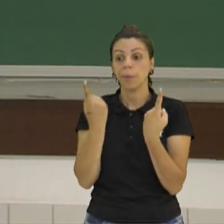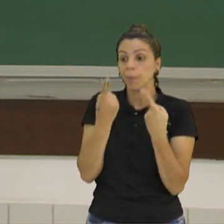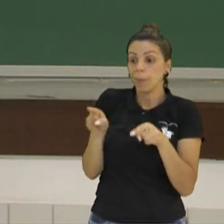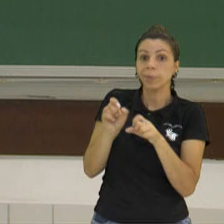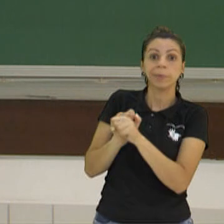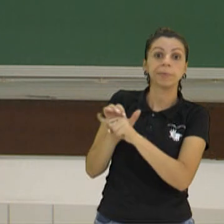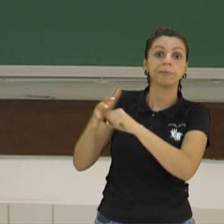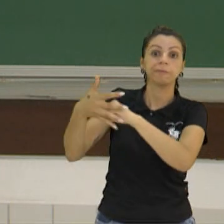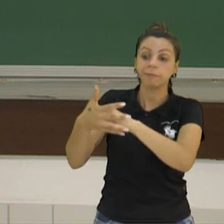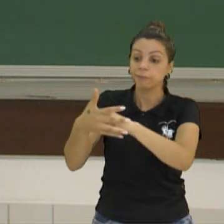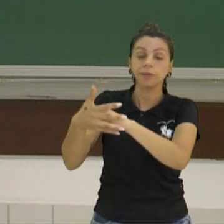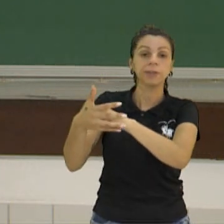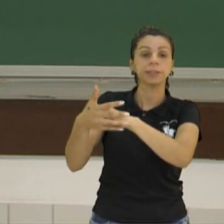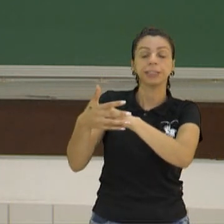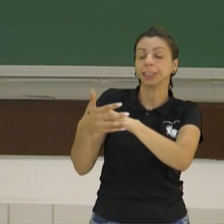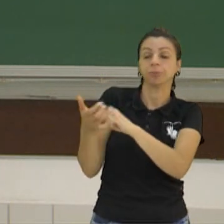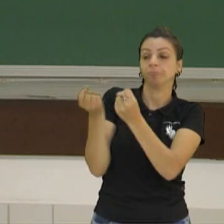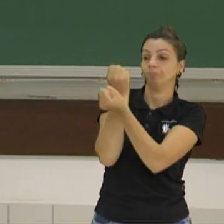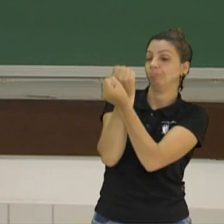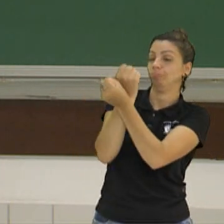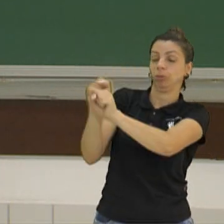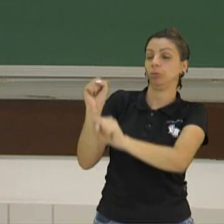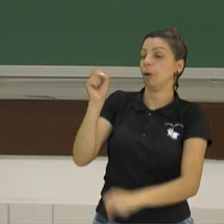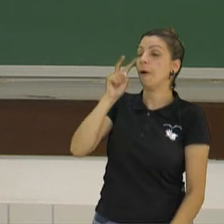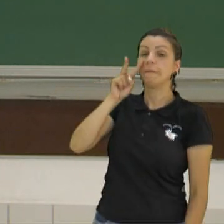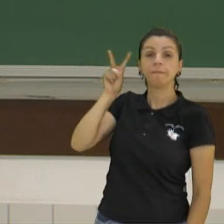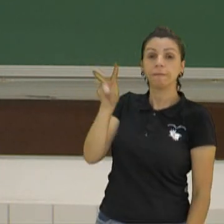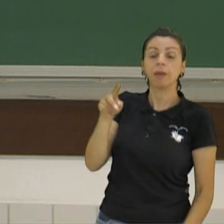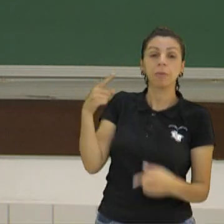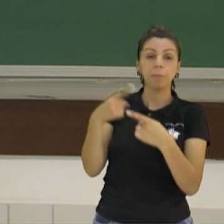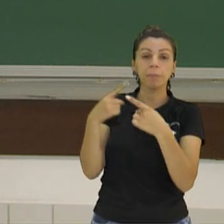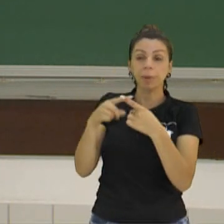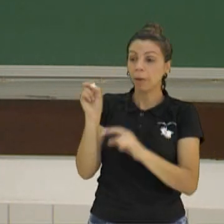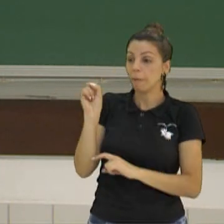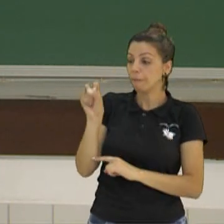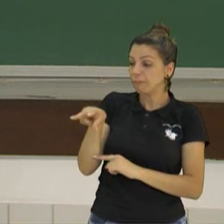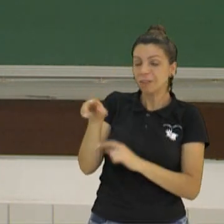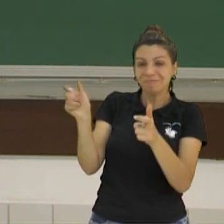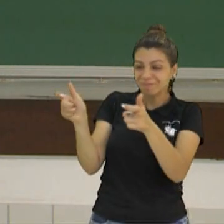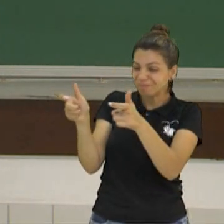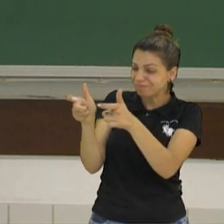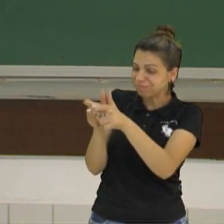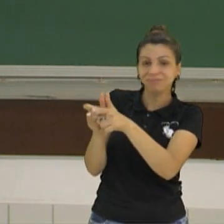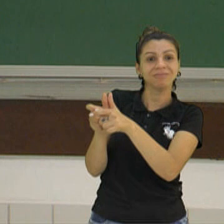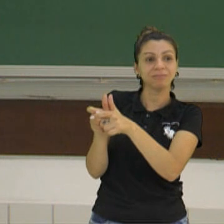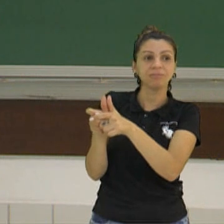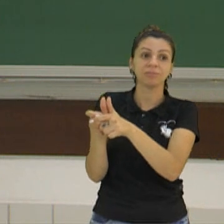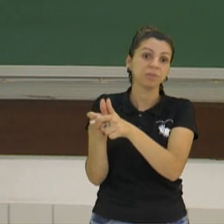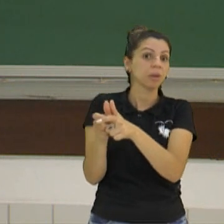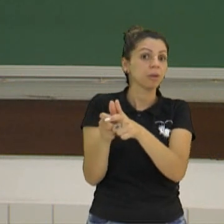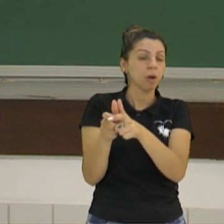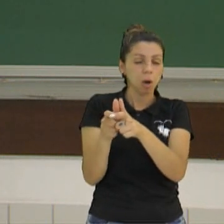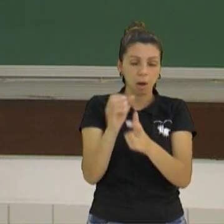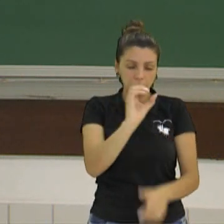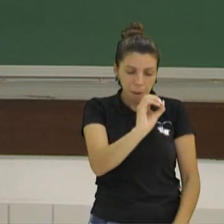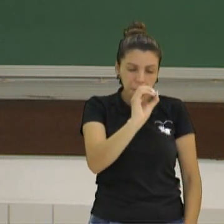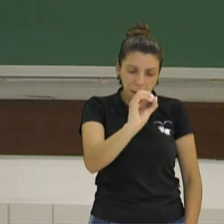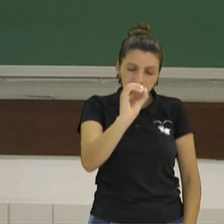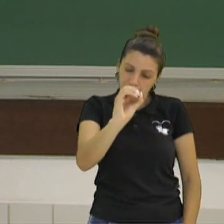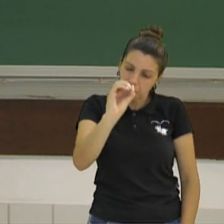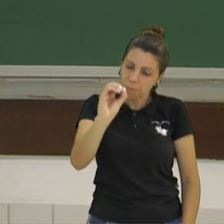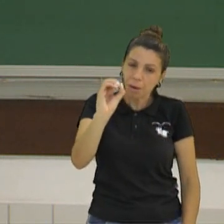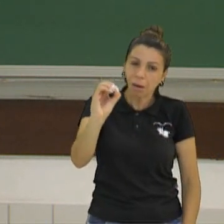um vírus que seria impossível nós vermos a olho nu, porque é um vírus muito pequeno. Certo? Para você ter uma ideia da quantidade de zeros que é necessária, está